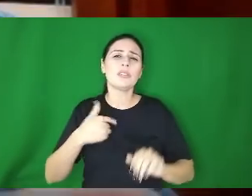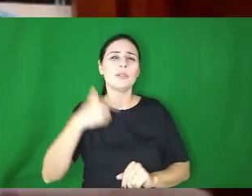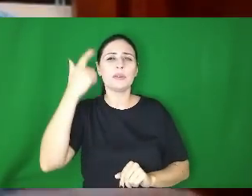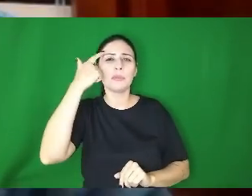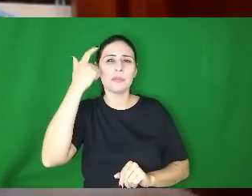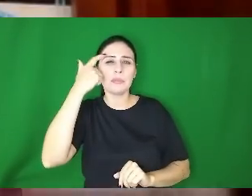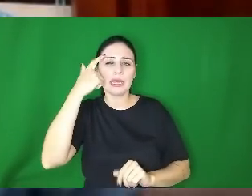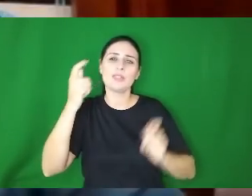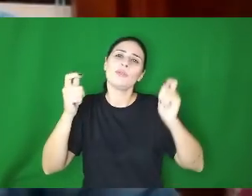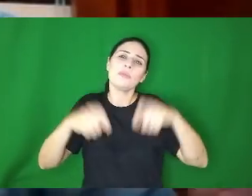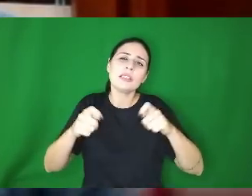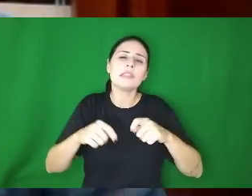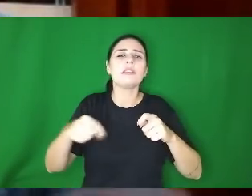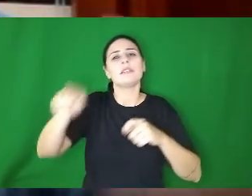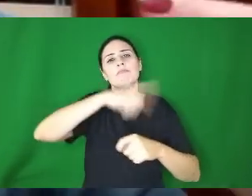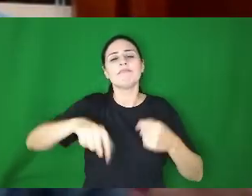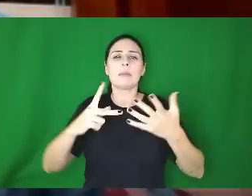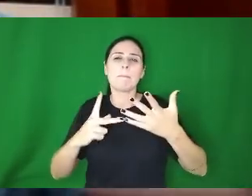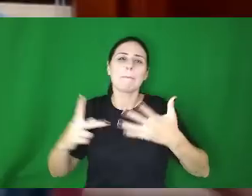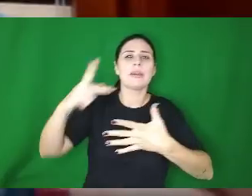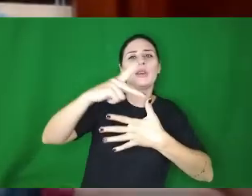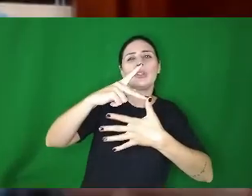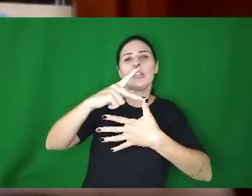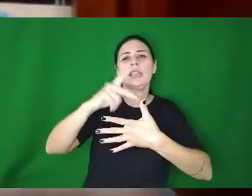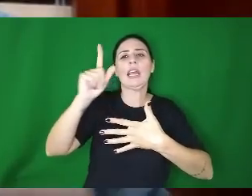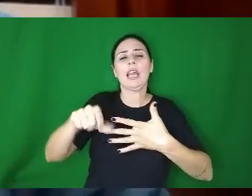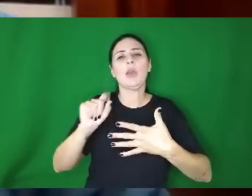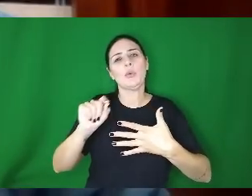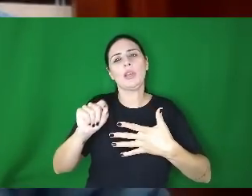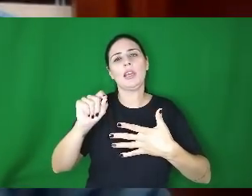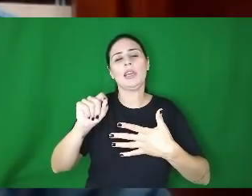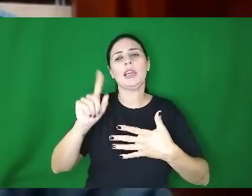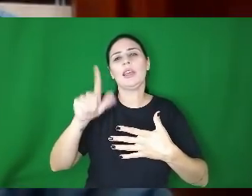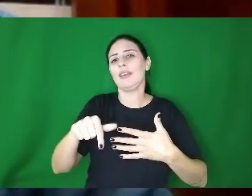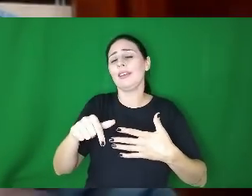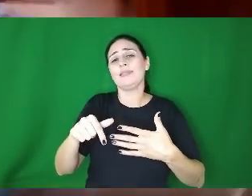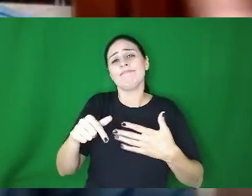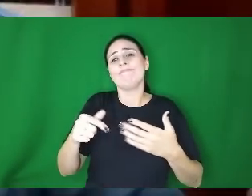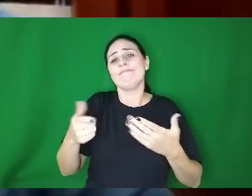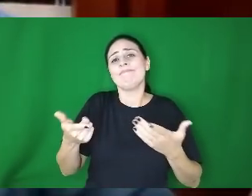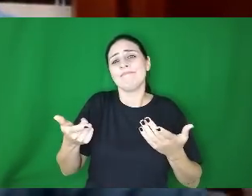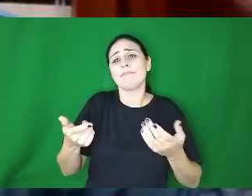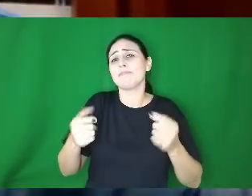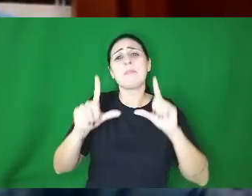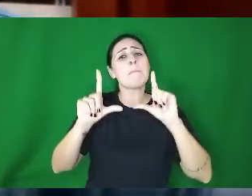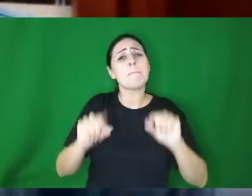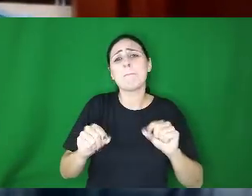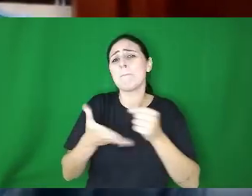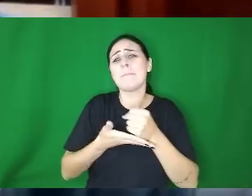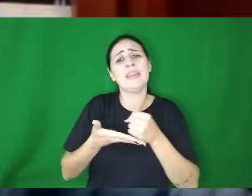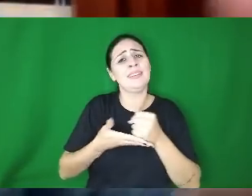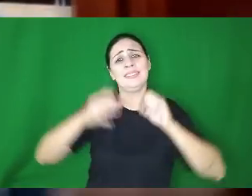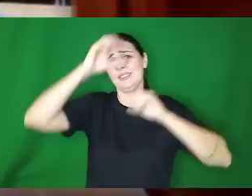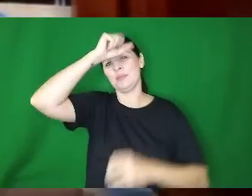tentar dar conta de tudo, a gente coloca, mas não pode ser muito. porque não, né, não dá, porque sobrecarrega as crianças. Aí a